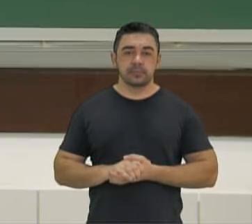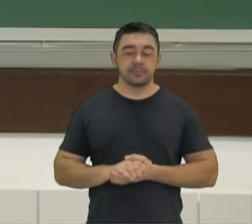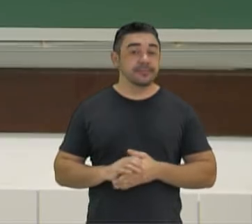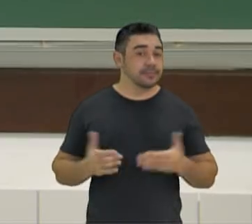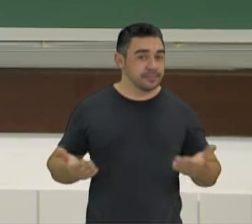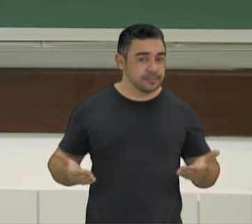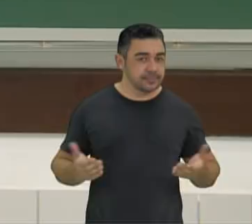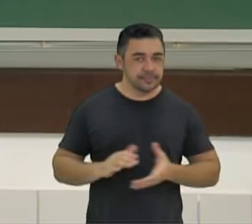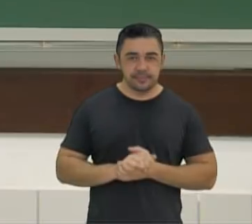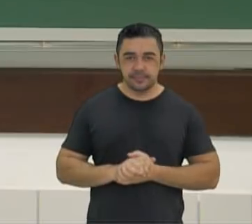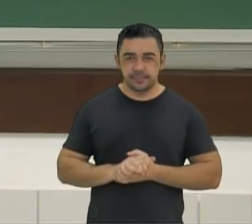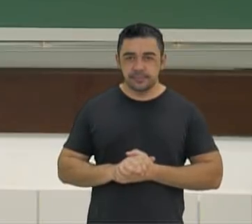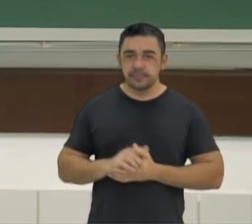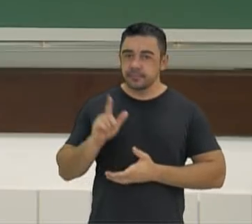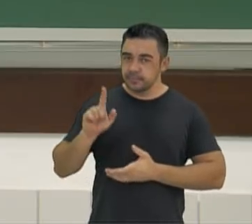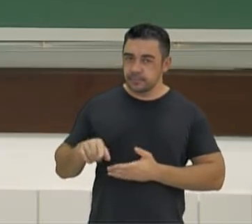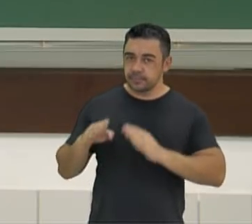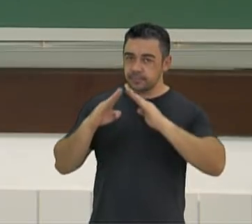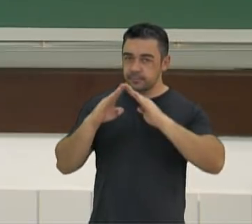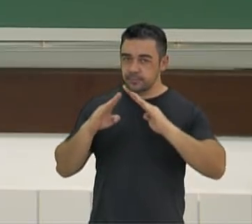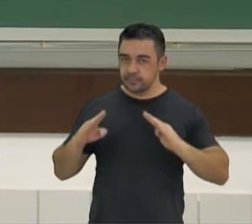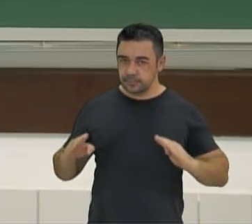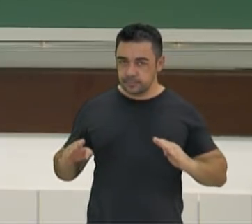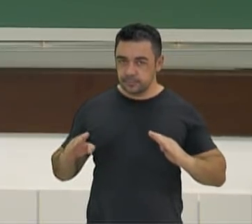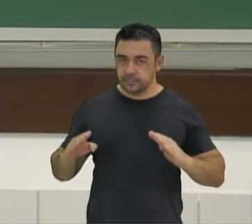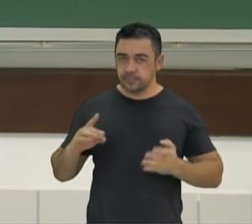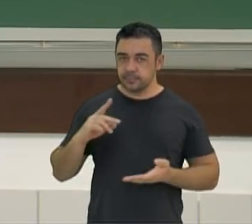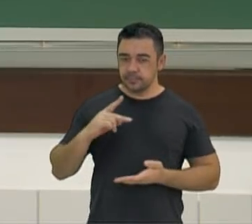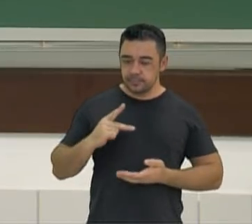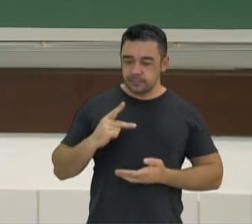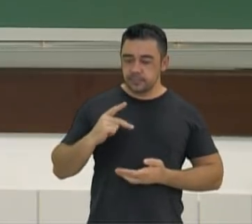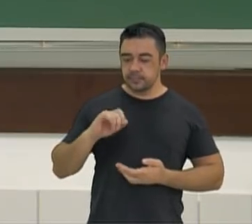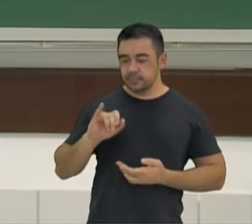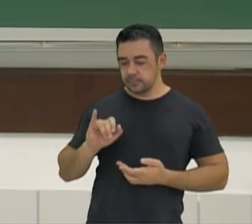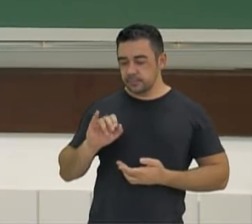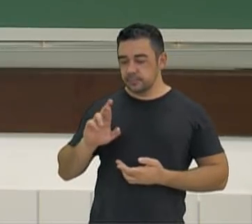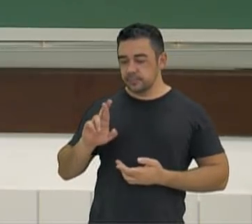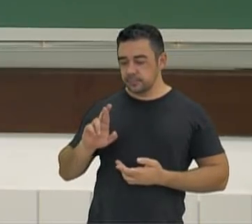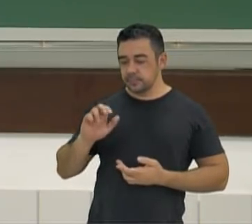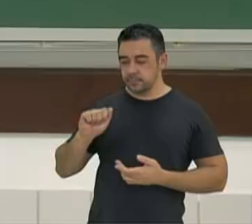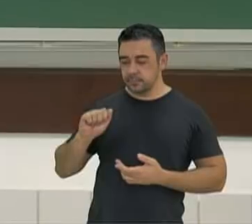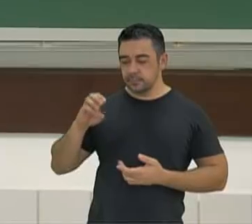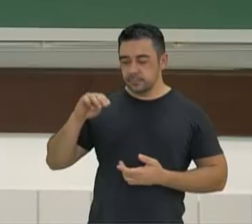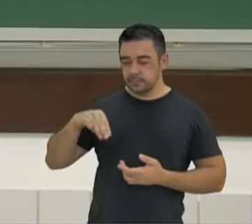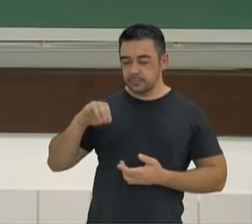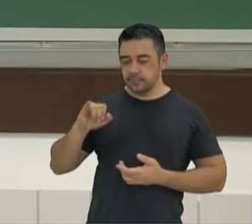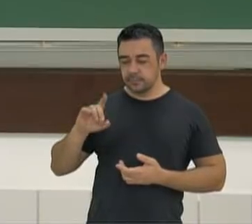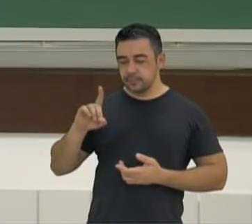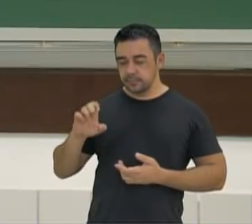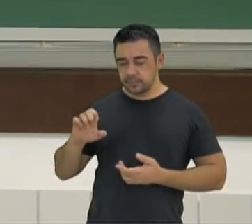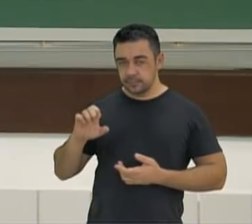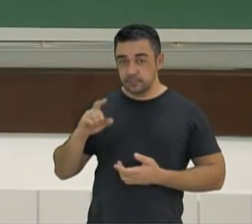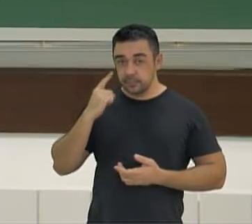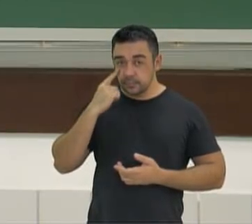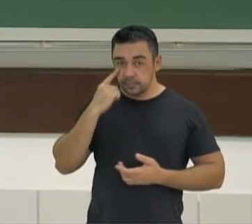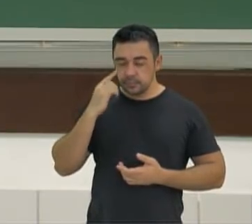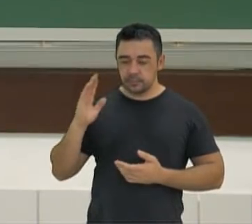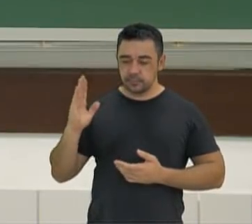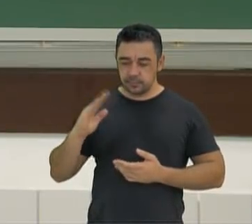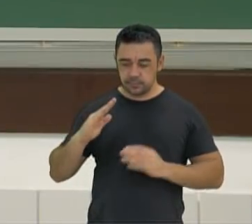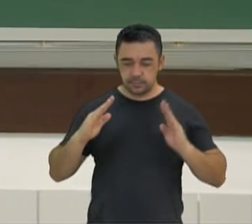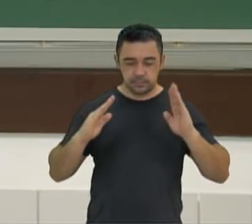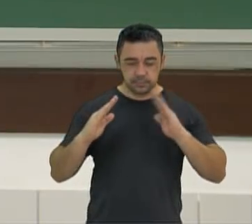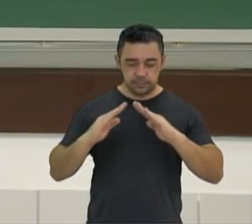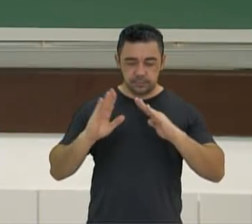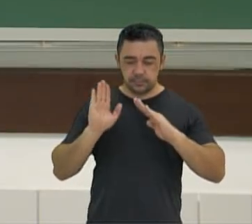E aí, pirâmide, lembra que a professora já explicou para vocês? As faces laterais têm uma característica especial